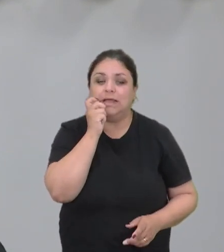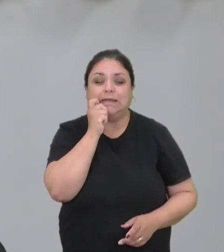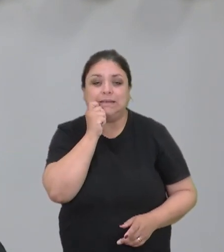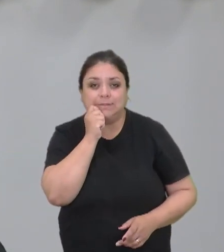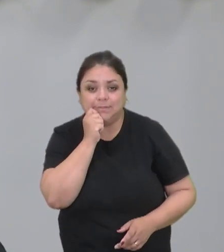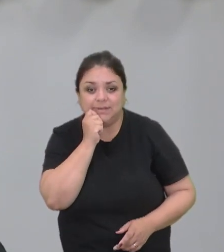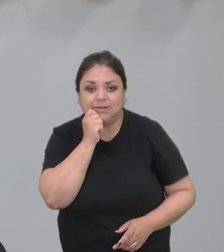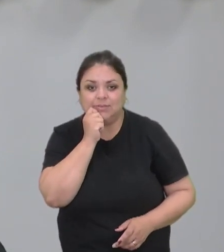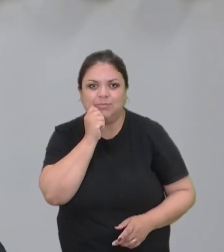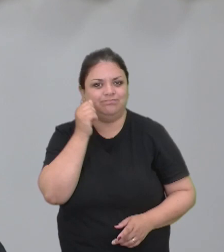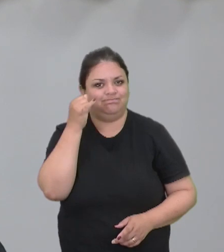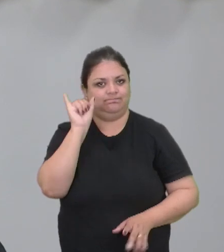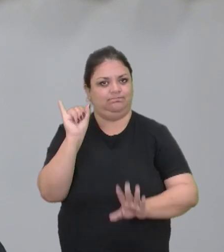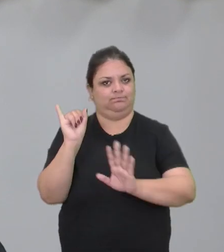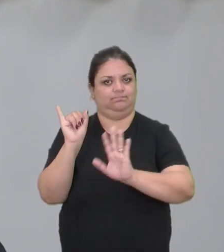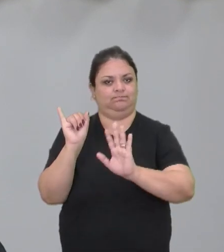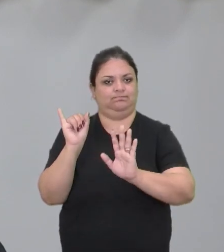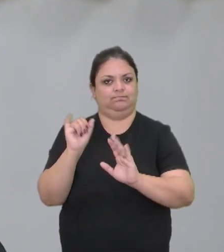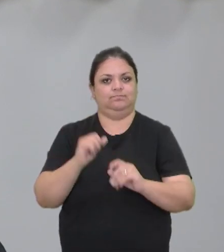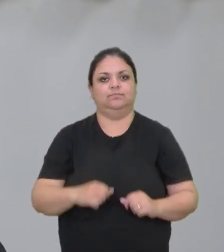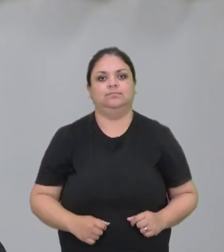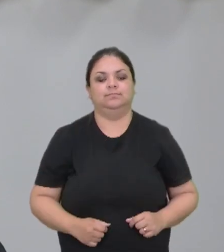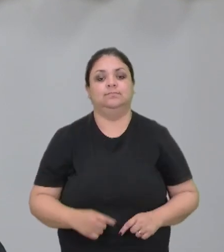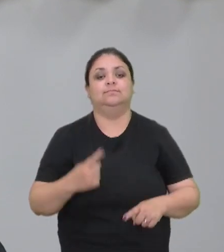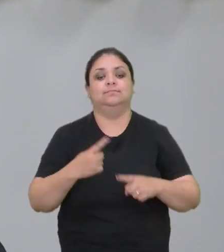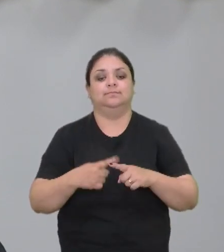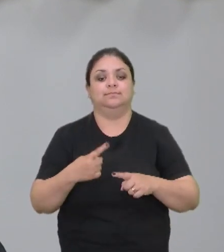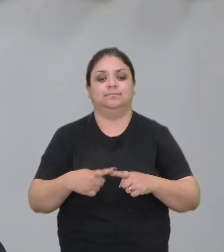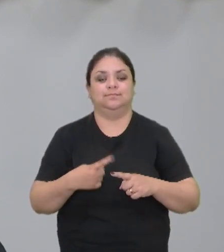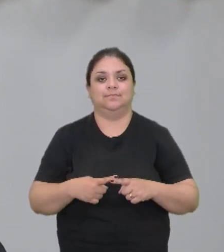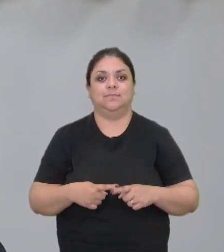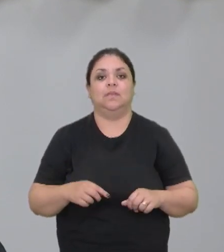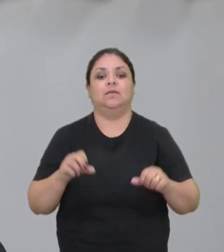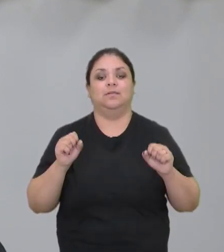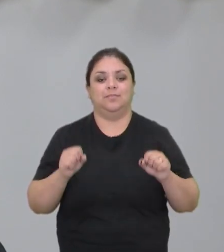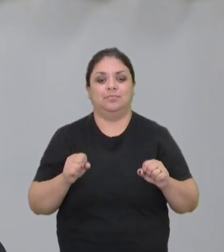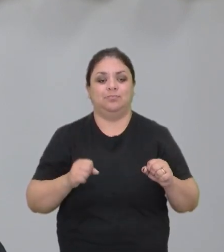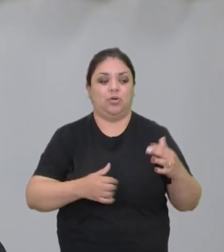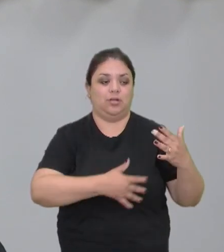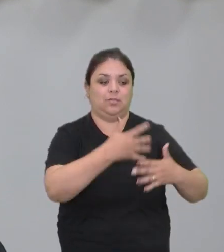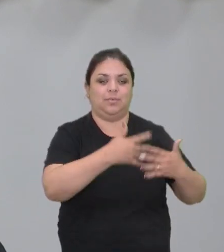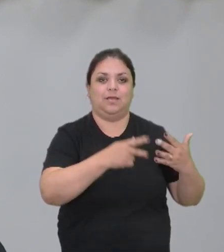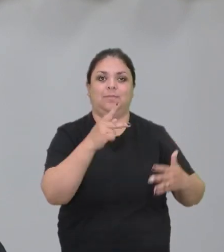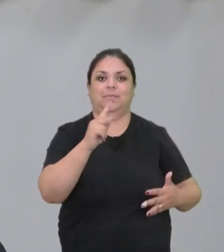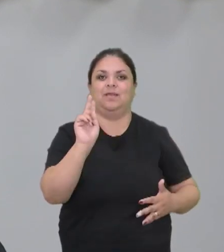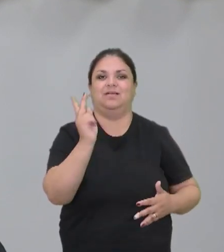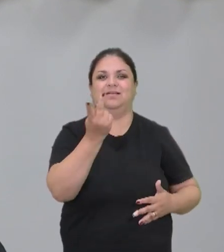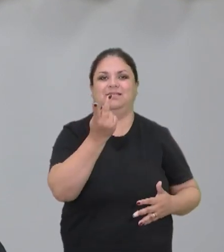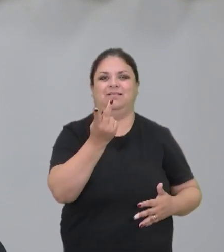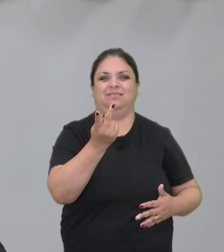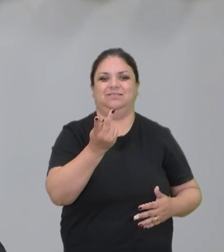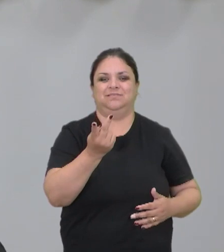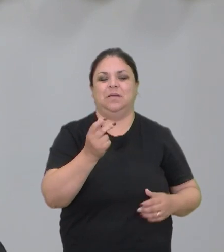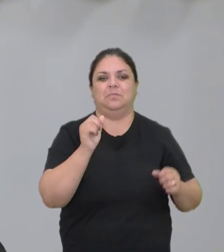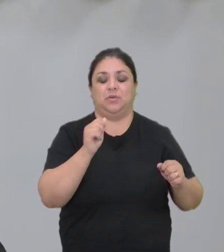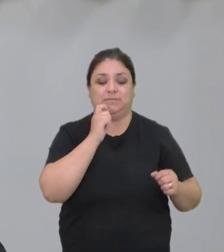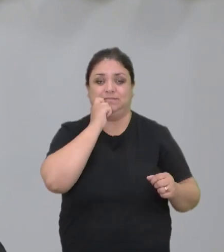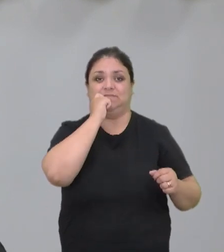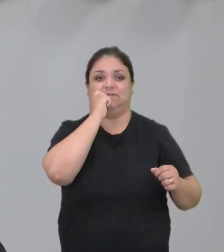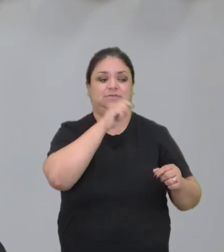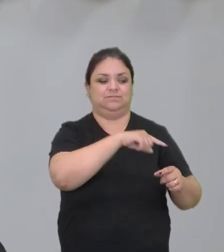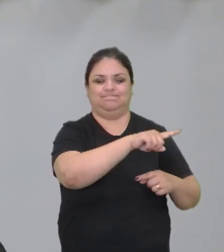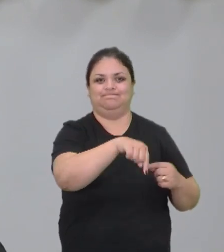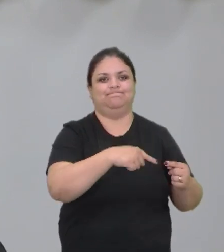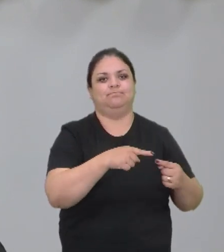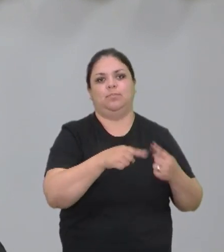limão, isso a gente evita porque a gente vai aí, olha, diminuir cada vez mais o pH, tornando o ambiente cada vez mais ácido e